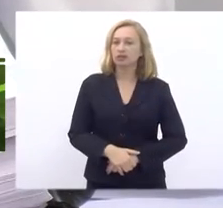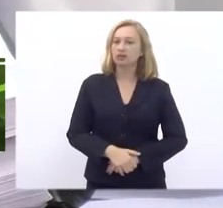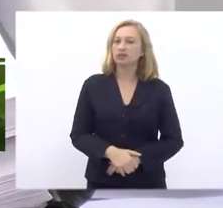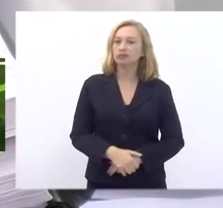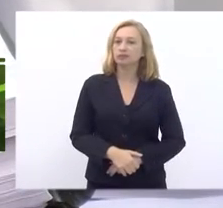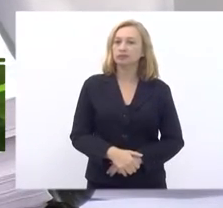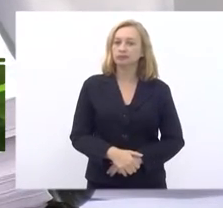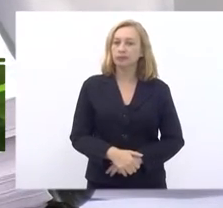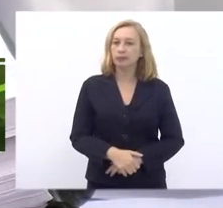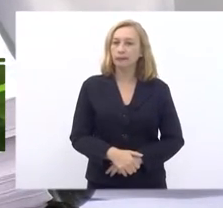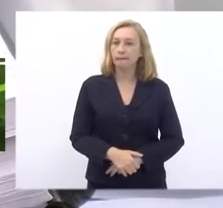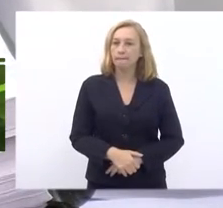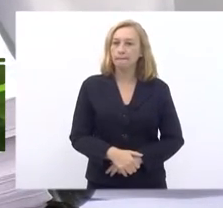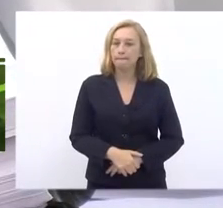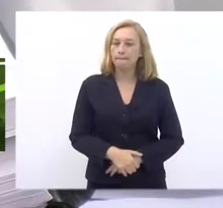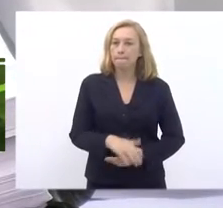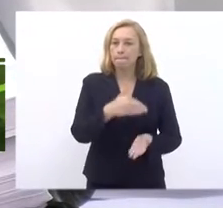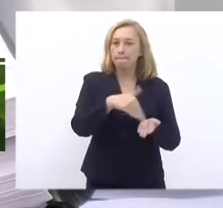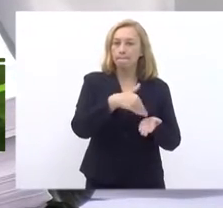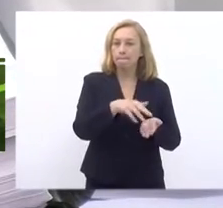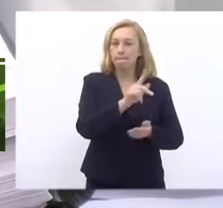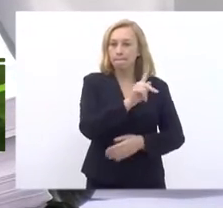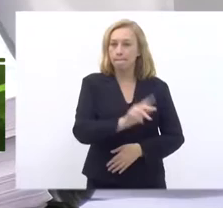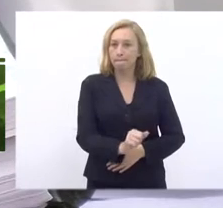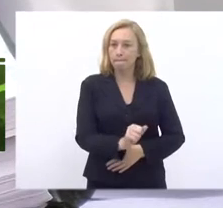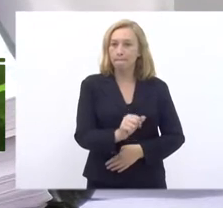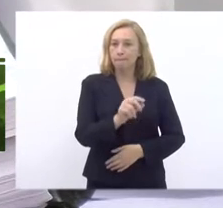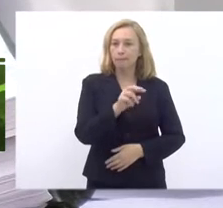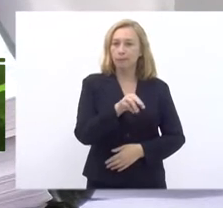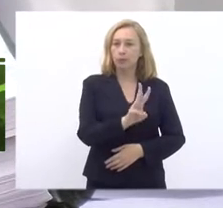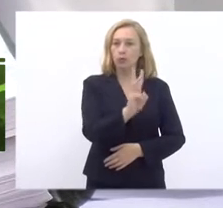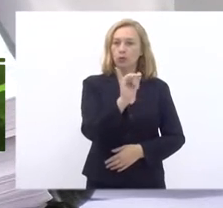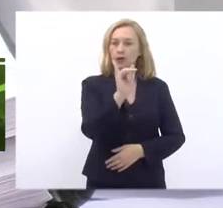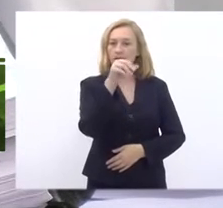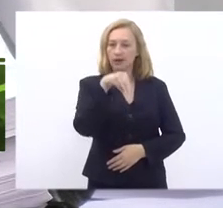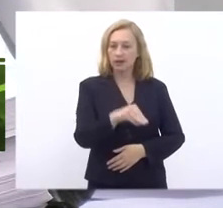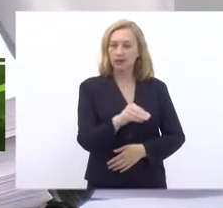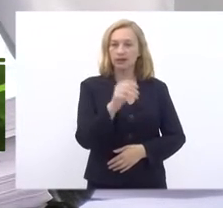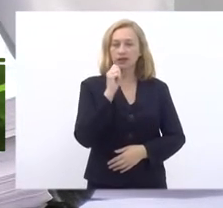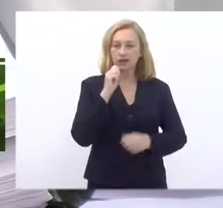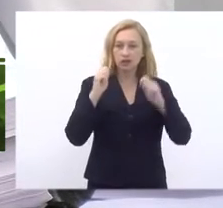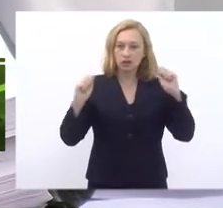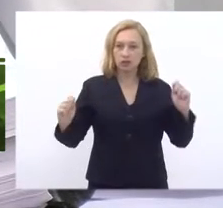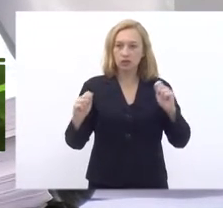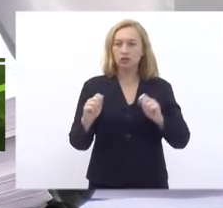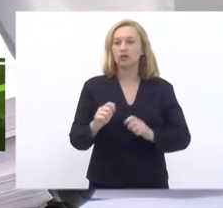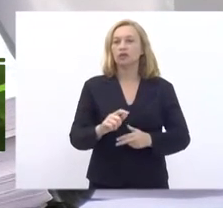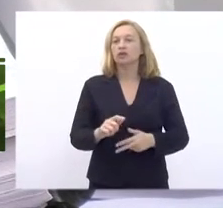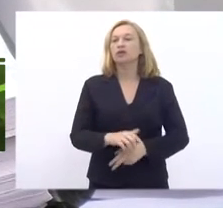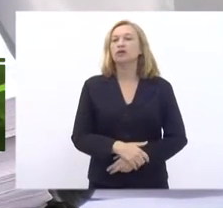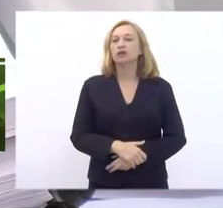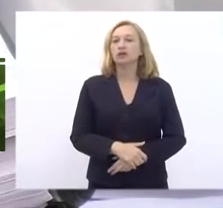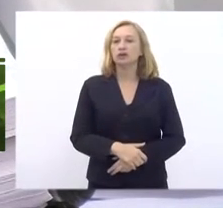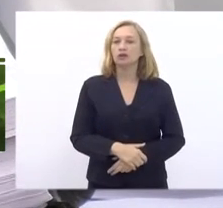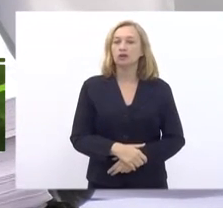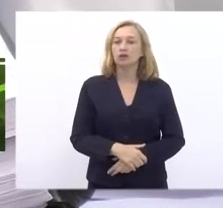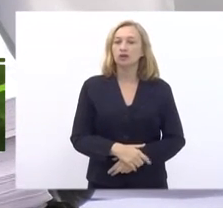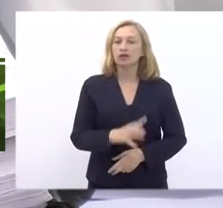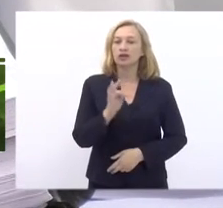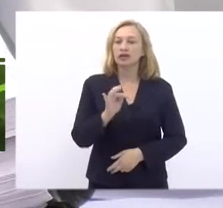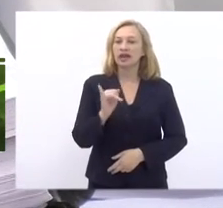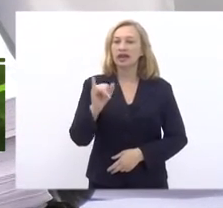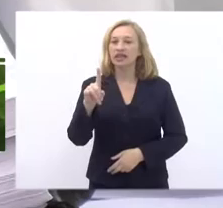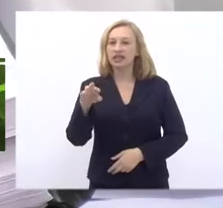favor. Da Secretaria de Fazenda está o William dos Santos Vilar, que é assessor legislativo. E a